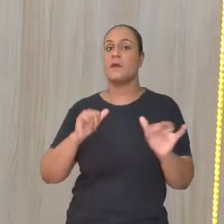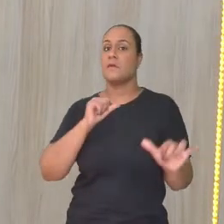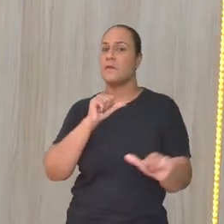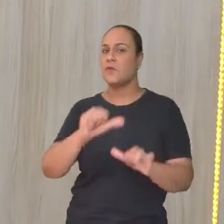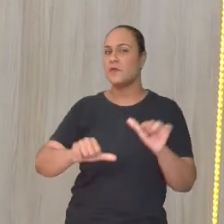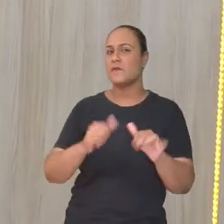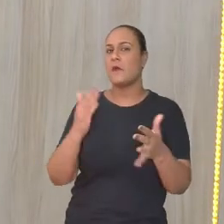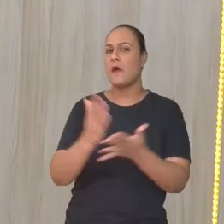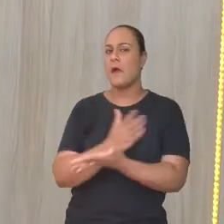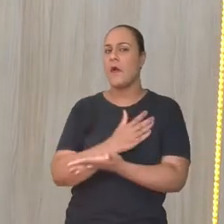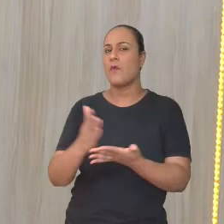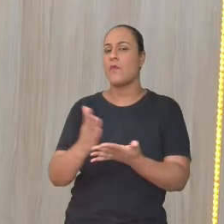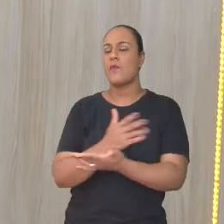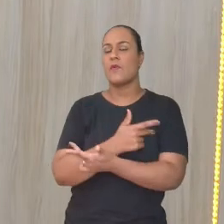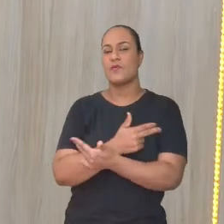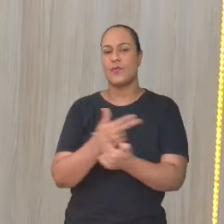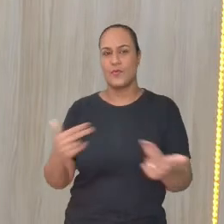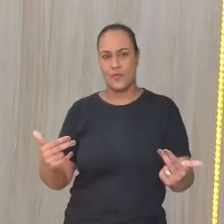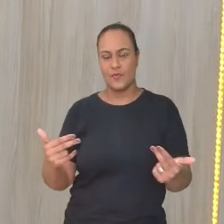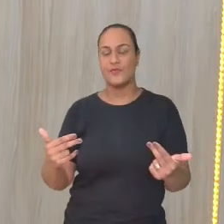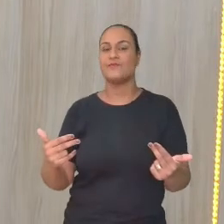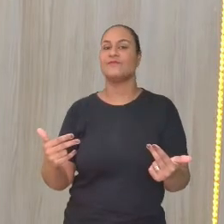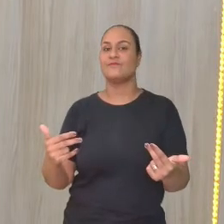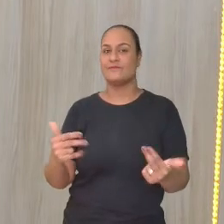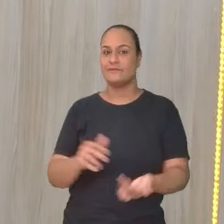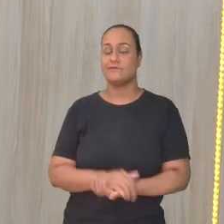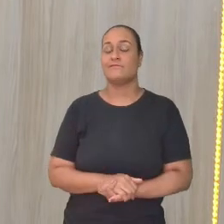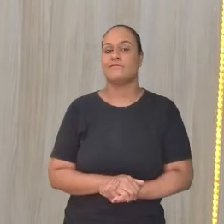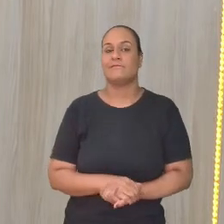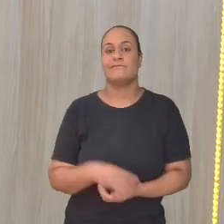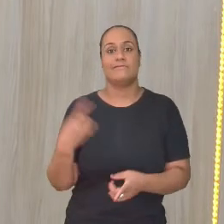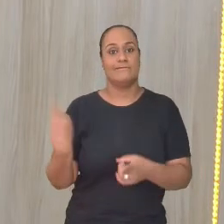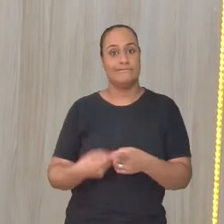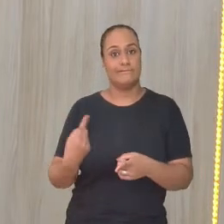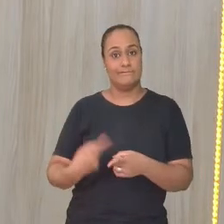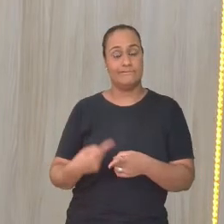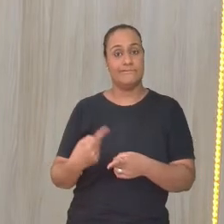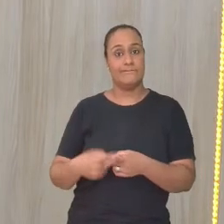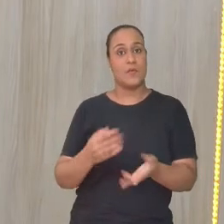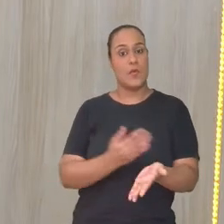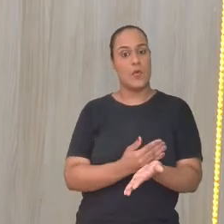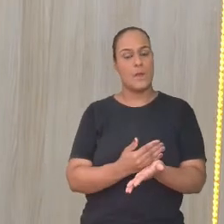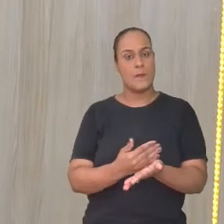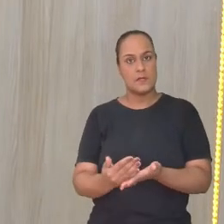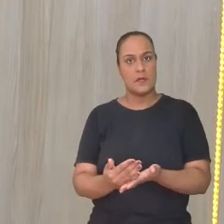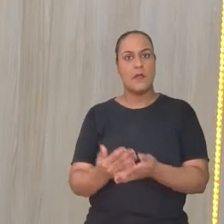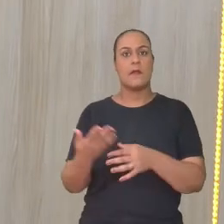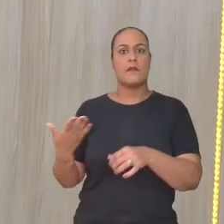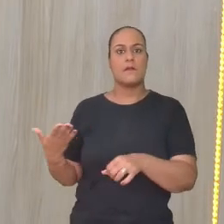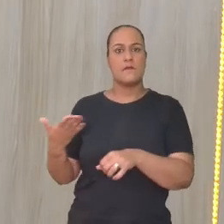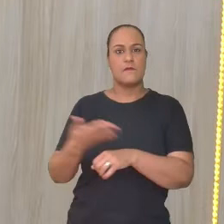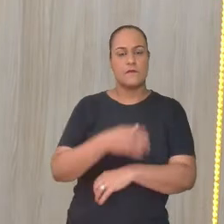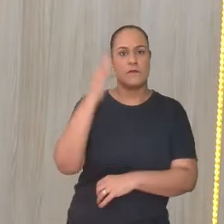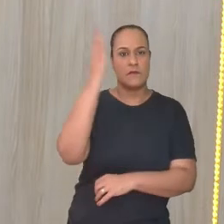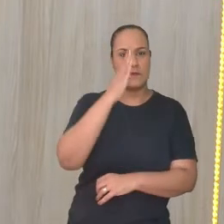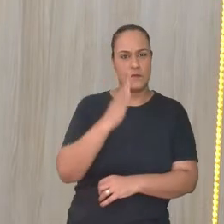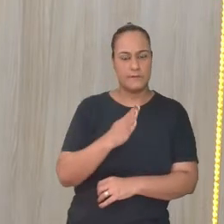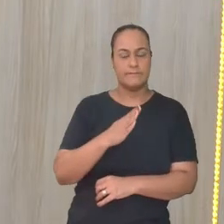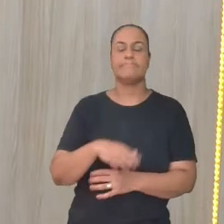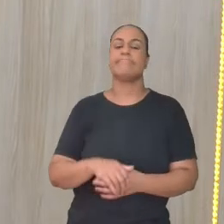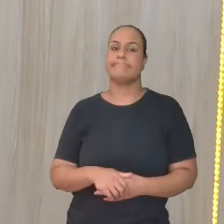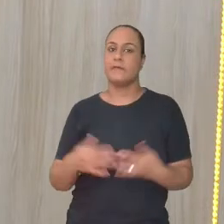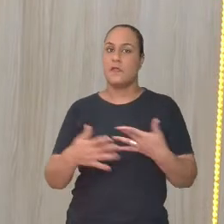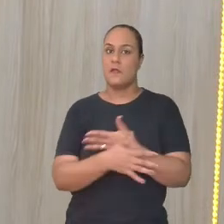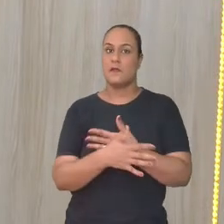modificar algumas questões, certo? Por quê? Né? Eles começaram a se instalar na cidade do Rio de